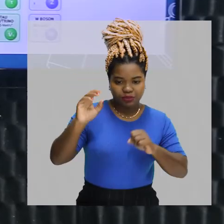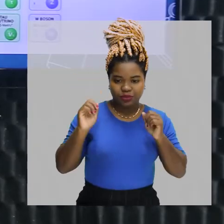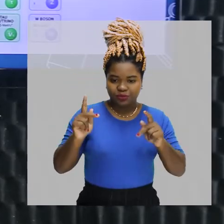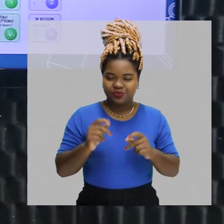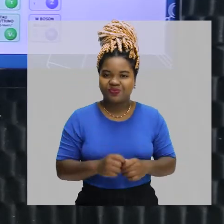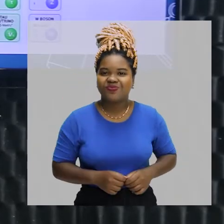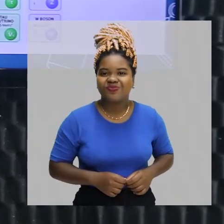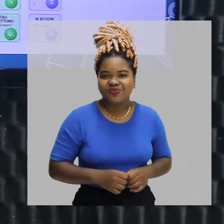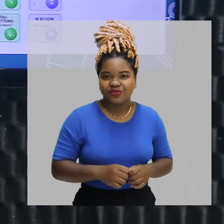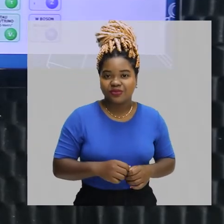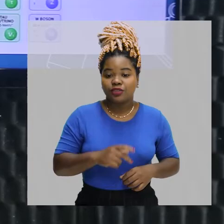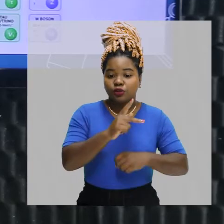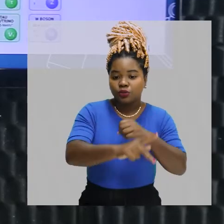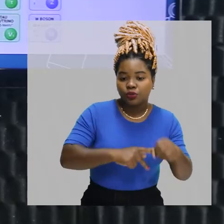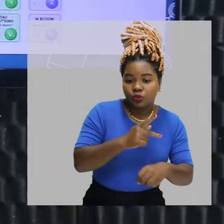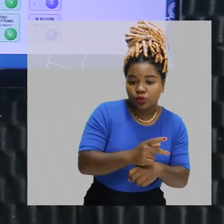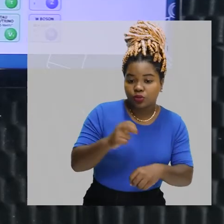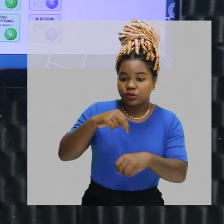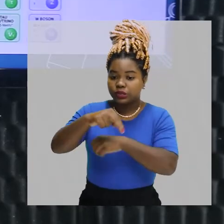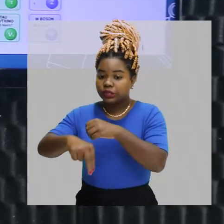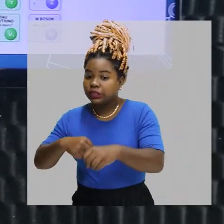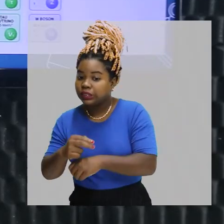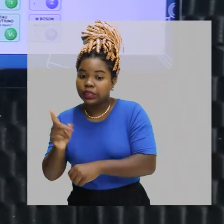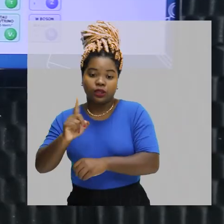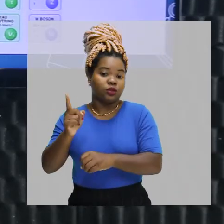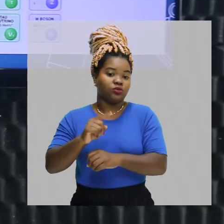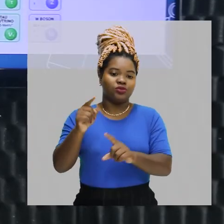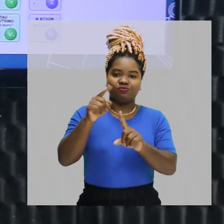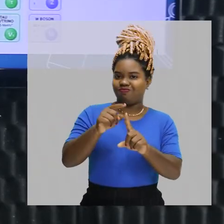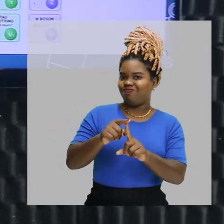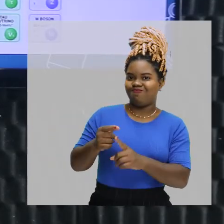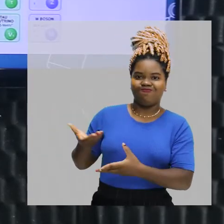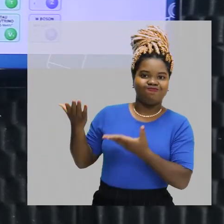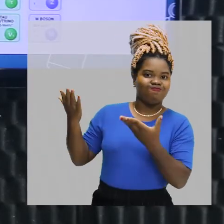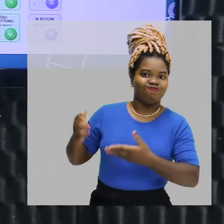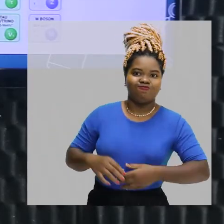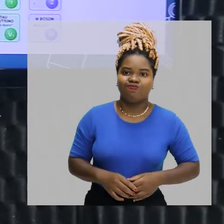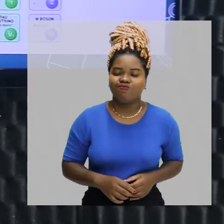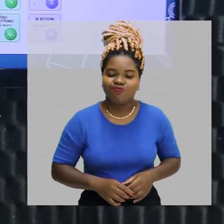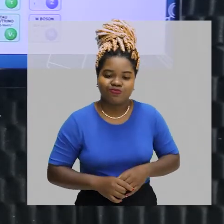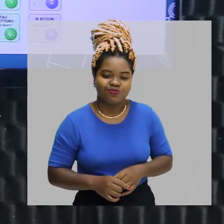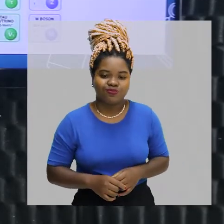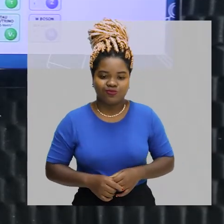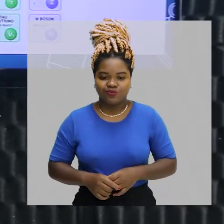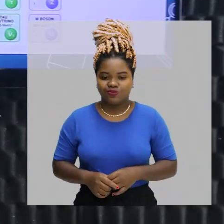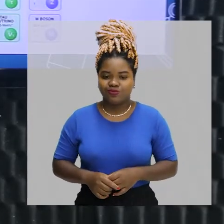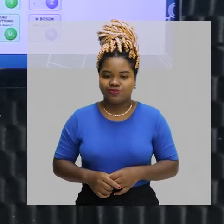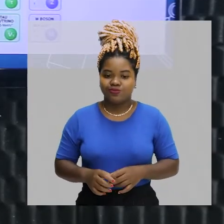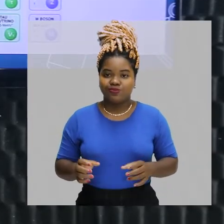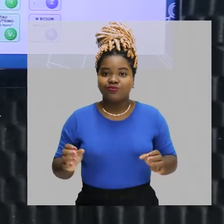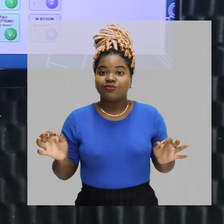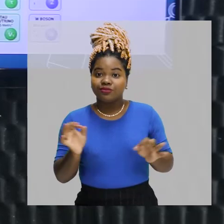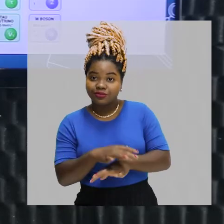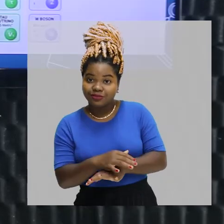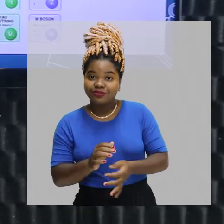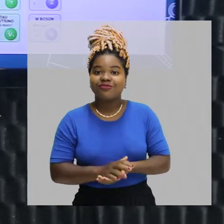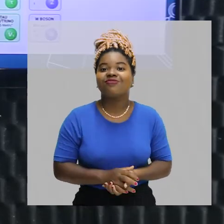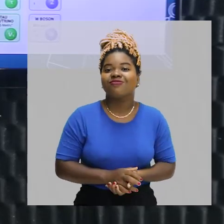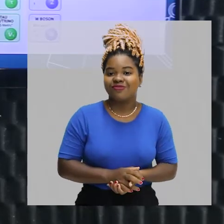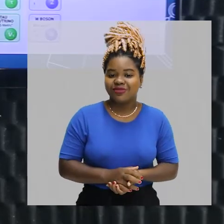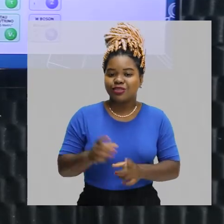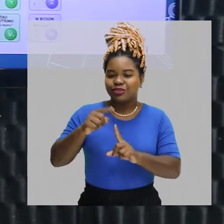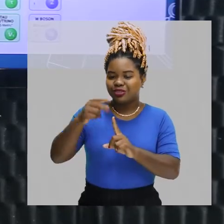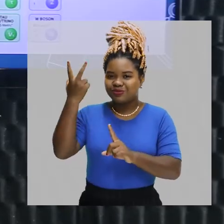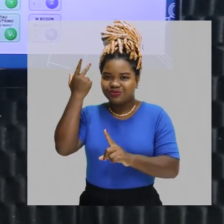Tá ok? Próton e nêutron não são partículas elementares, tá ok? Bom, então, com o nosso modelo